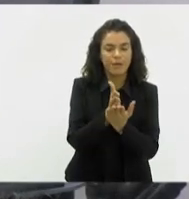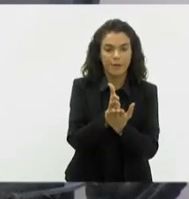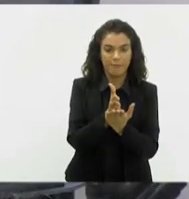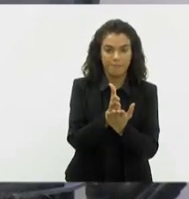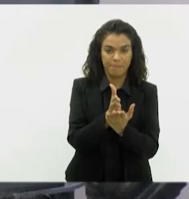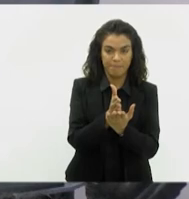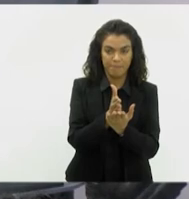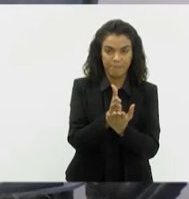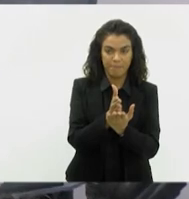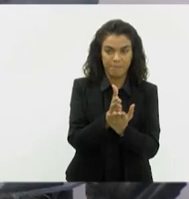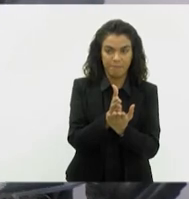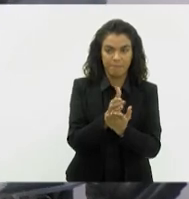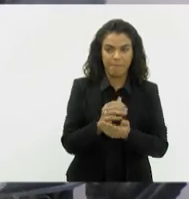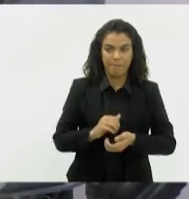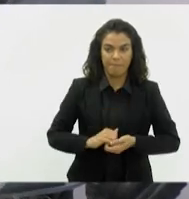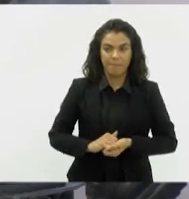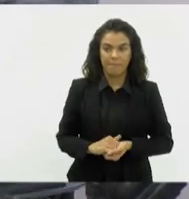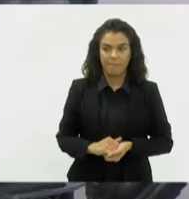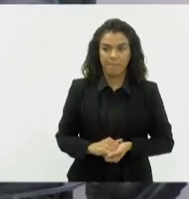incorrupta.